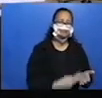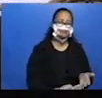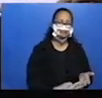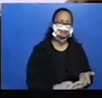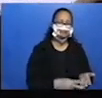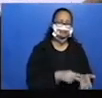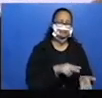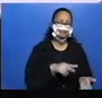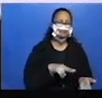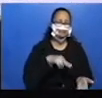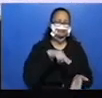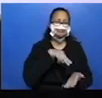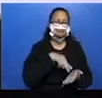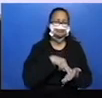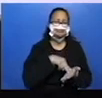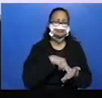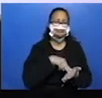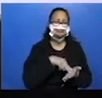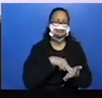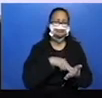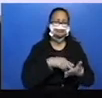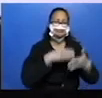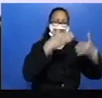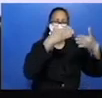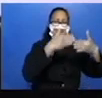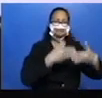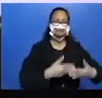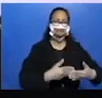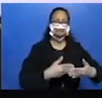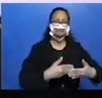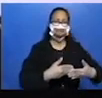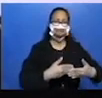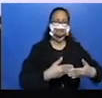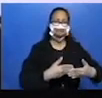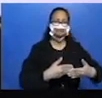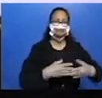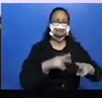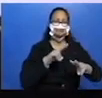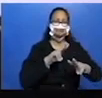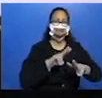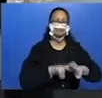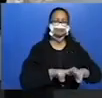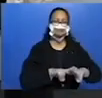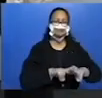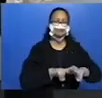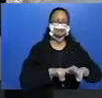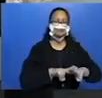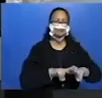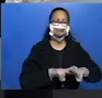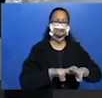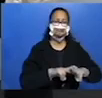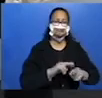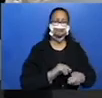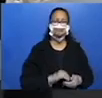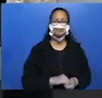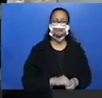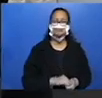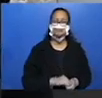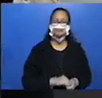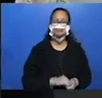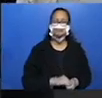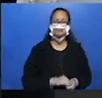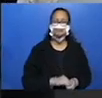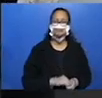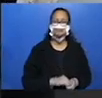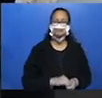muro se fechou com força e fiquei preso no seu interior. Eu vou